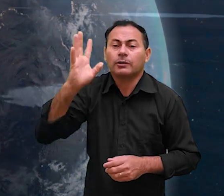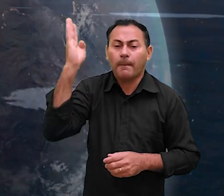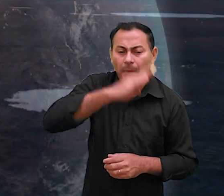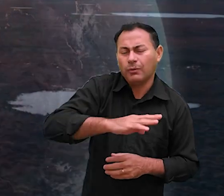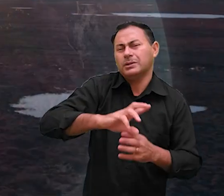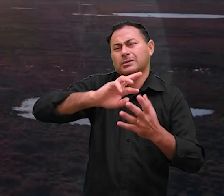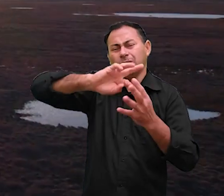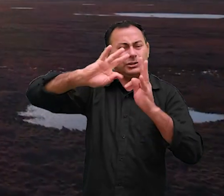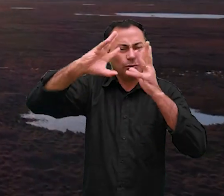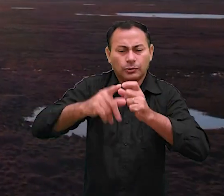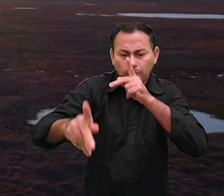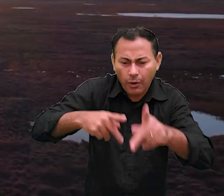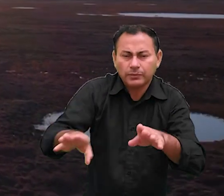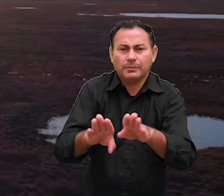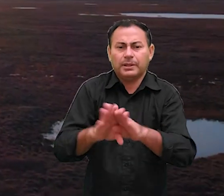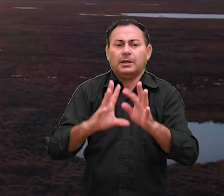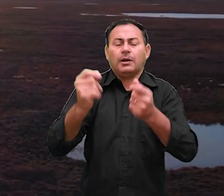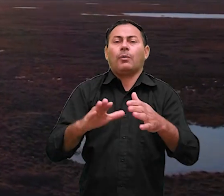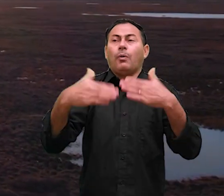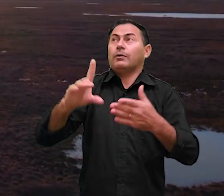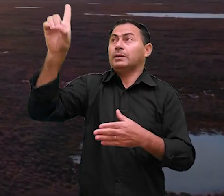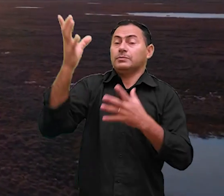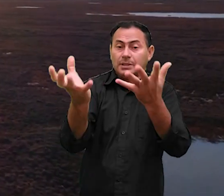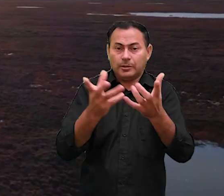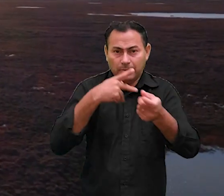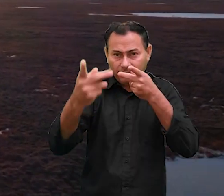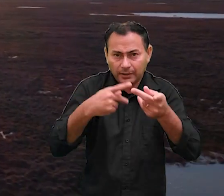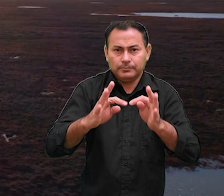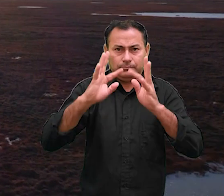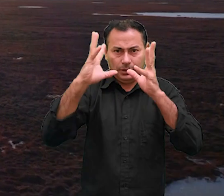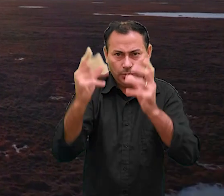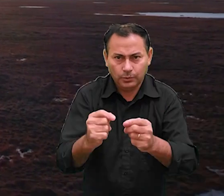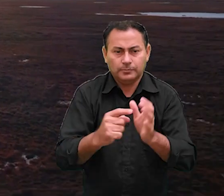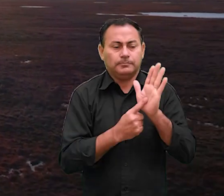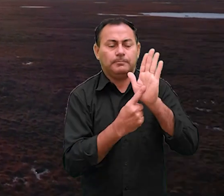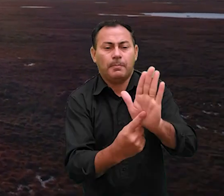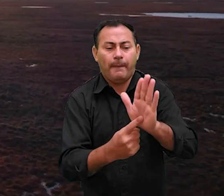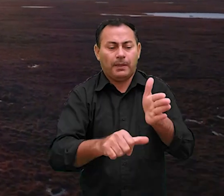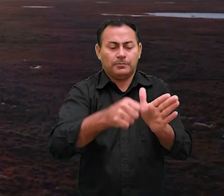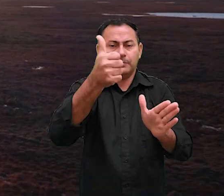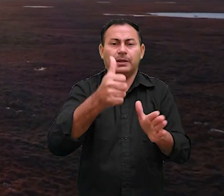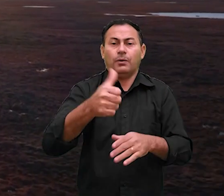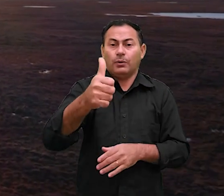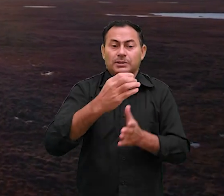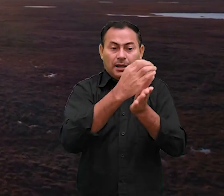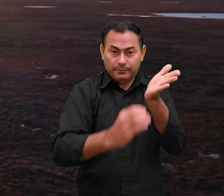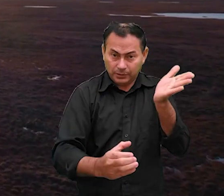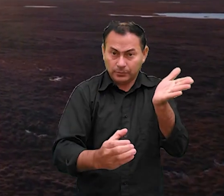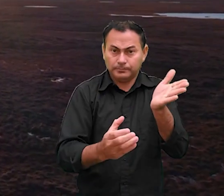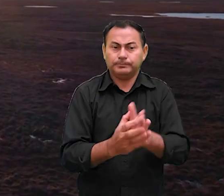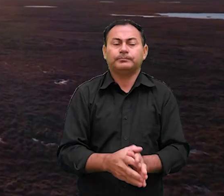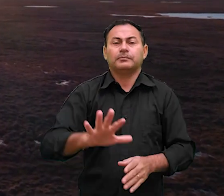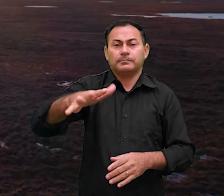à história de todos os povos civilizados sobre os quais Deus quer nos falar. Tudo isso está apresentado nos primeiros 11